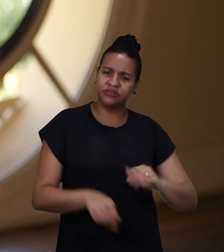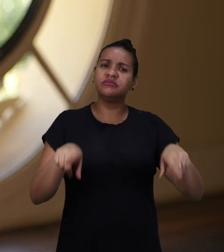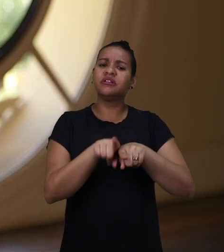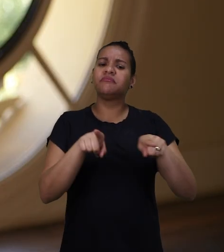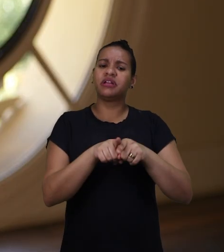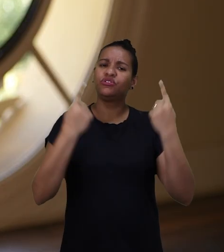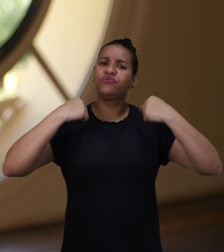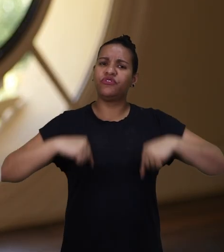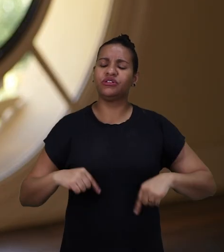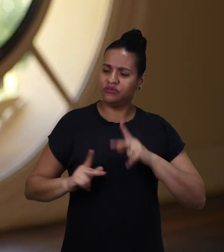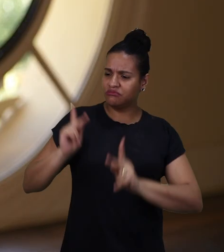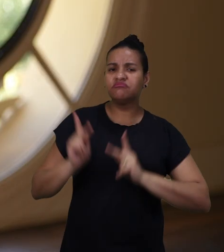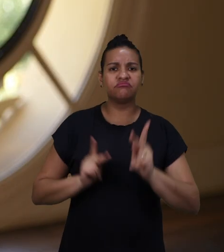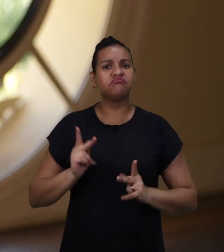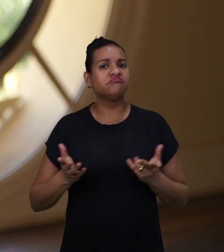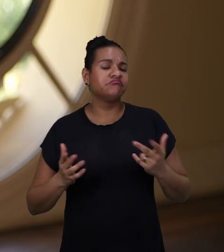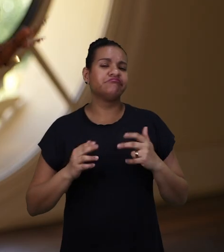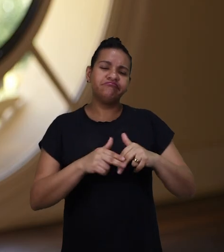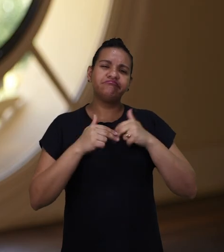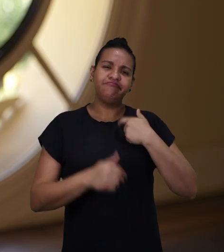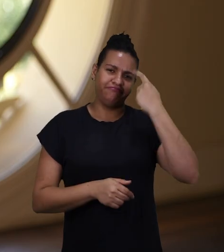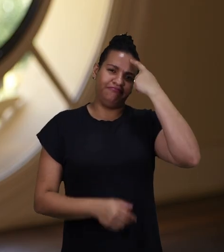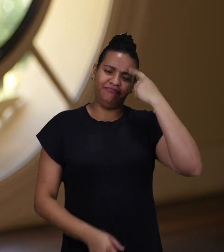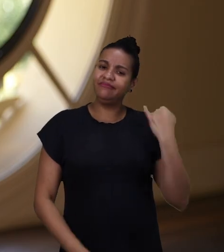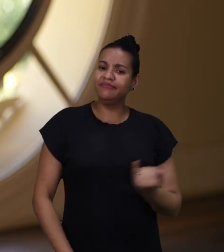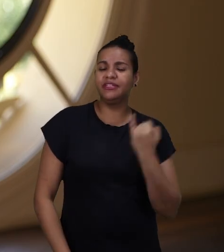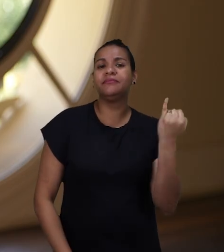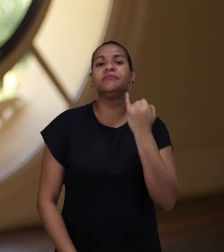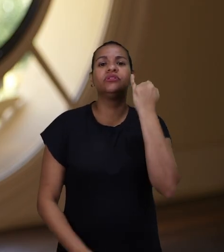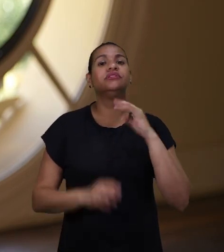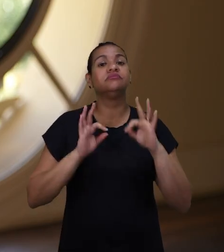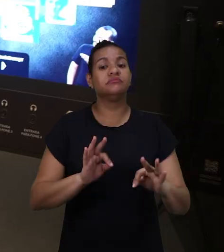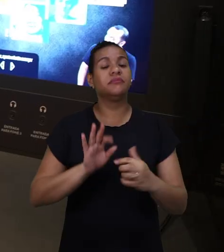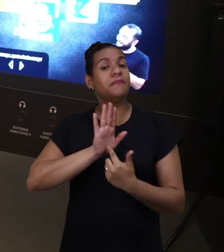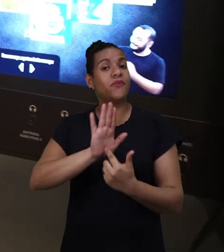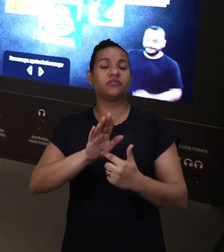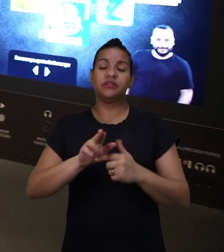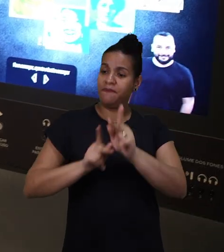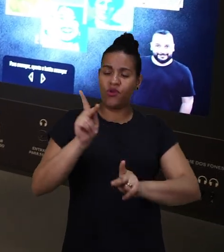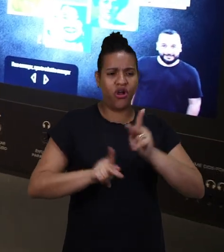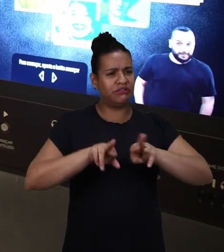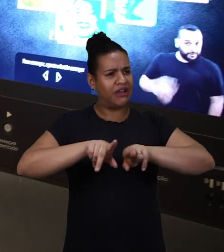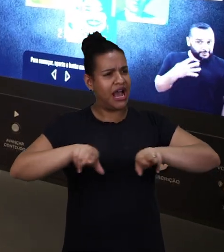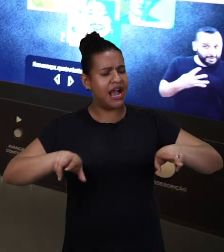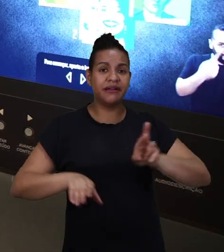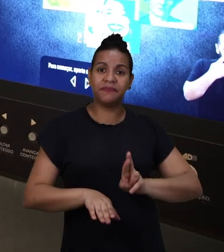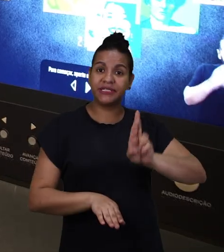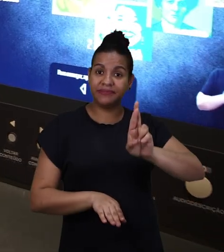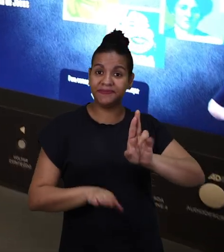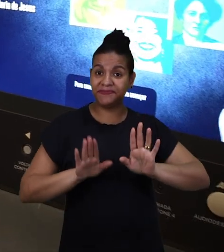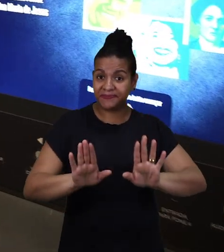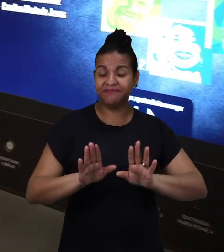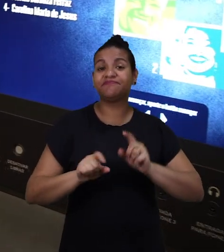também. Então, eu penso que seria de extrema importância ter esses povos aqui sendo representados.